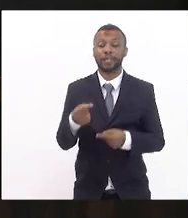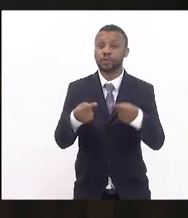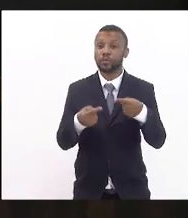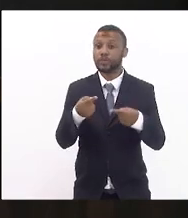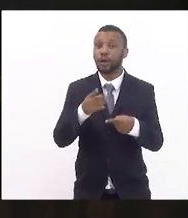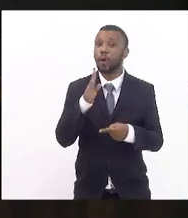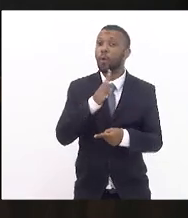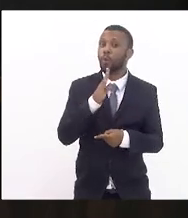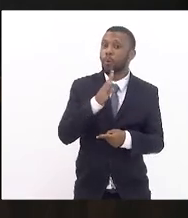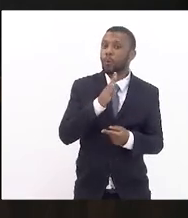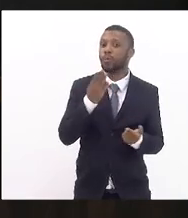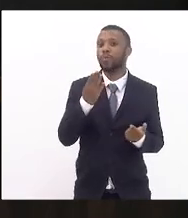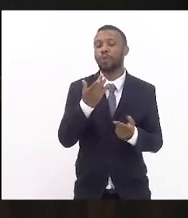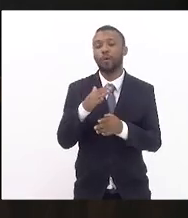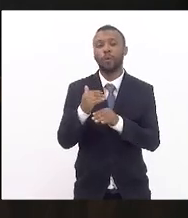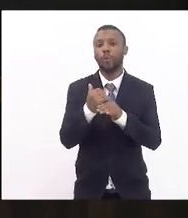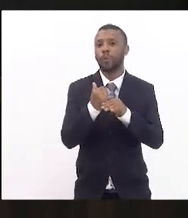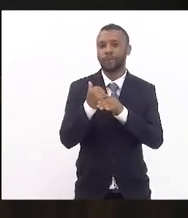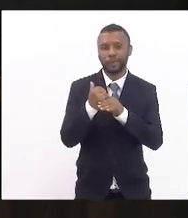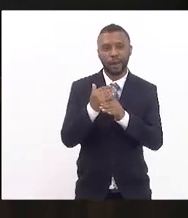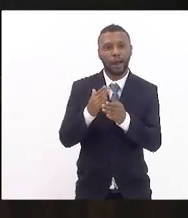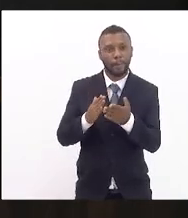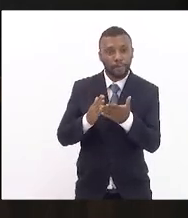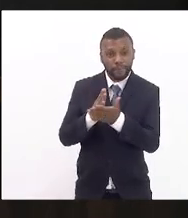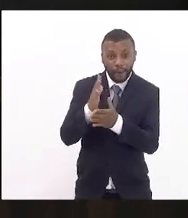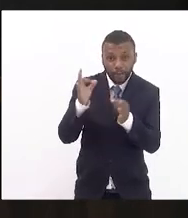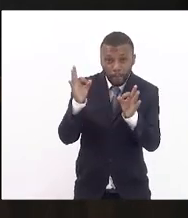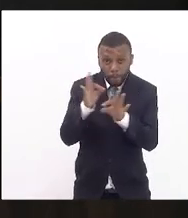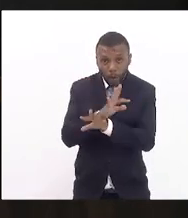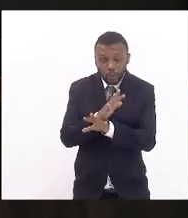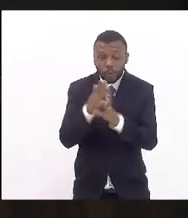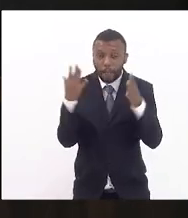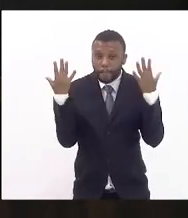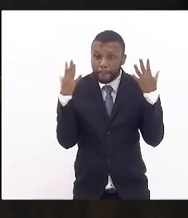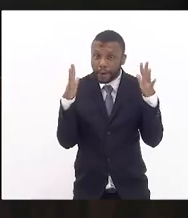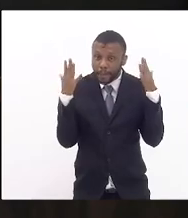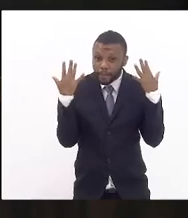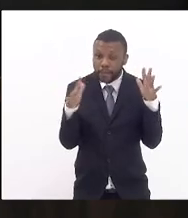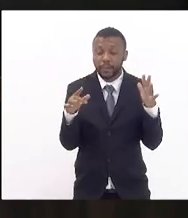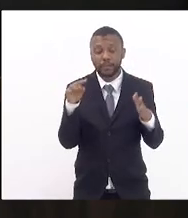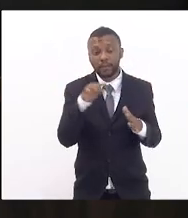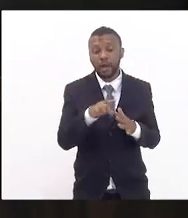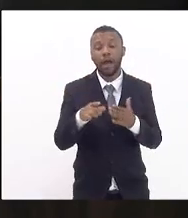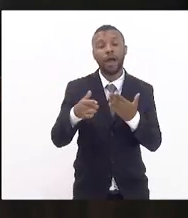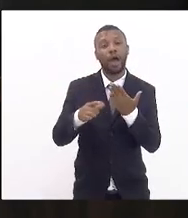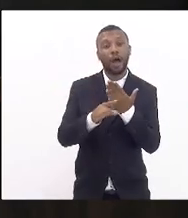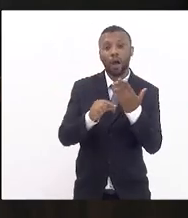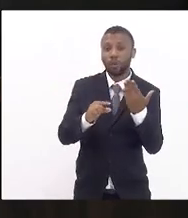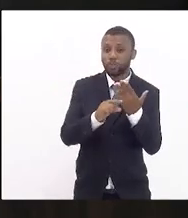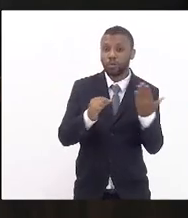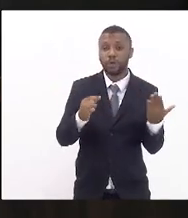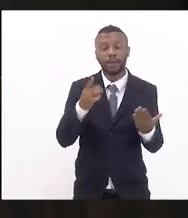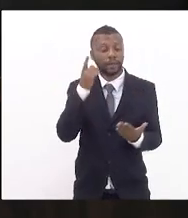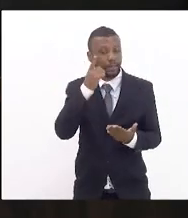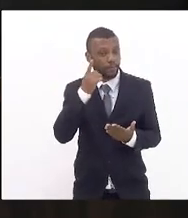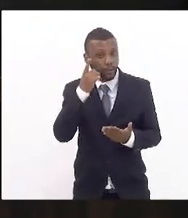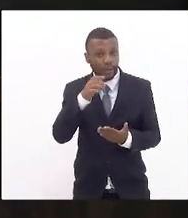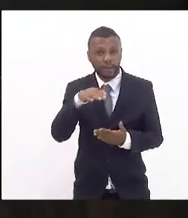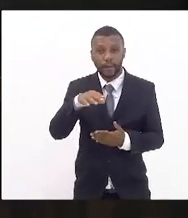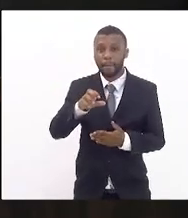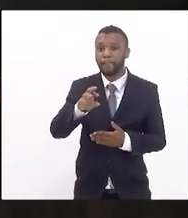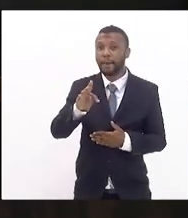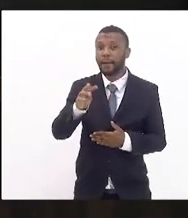urgência. Aprovado. Vai autógrafo. Parabenizando já a autora, a deputada Marta Rocha. Pela ordem,